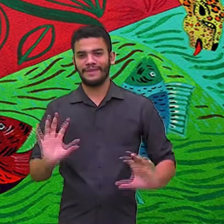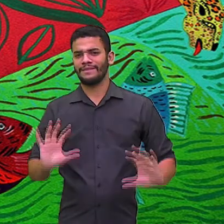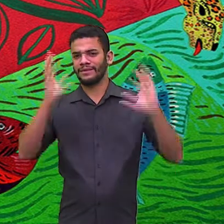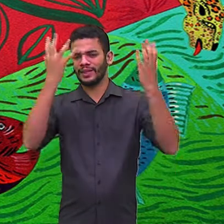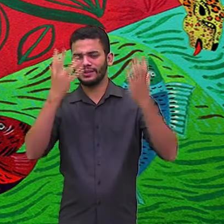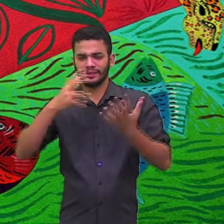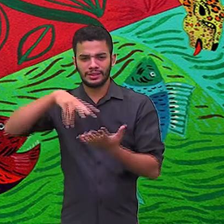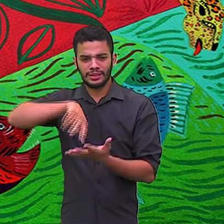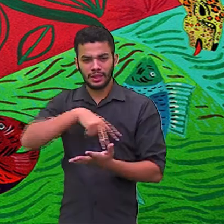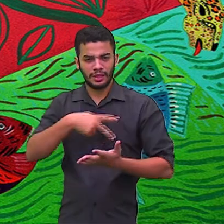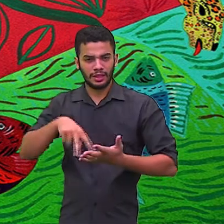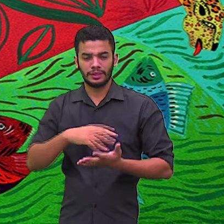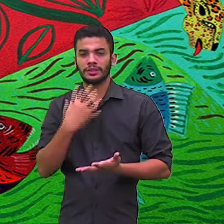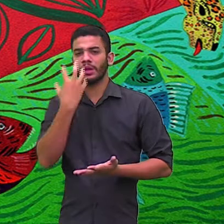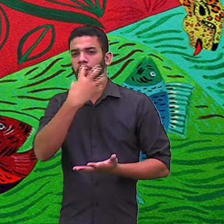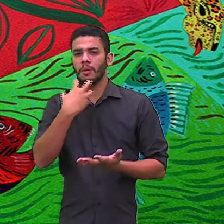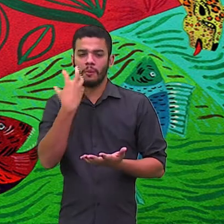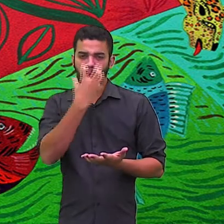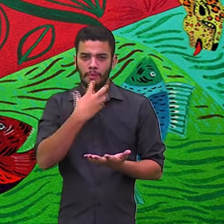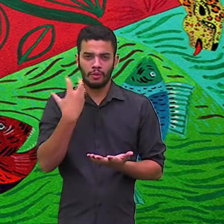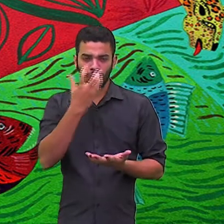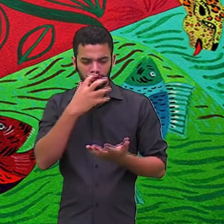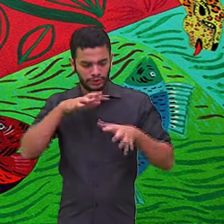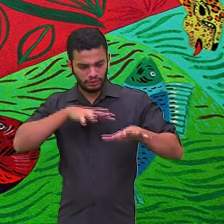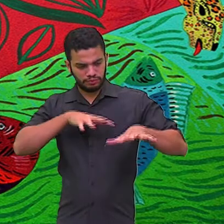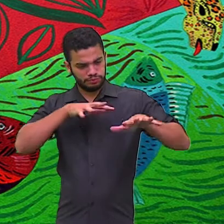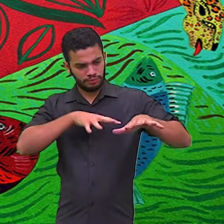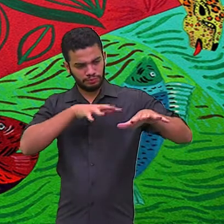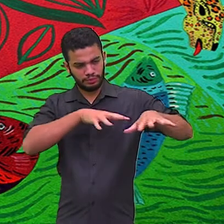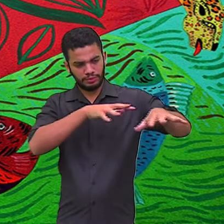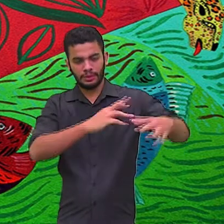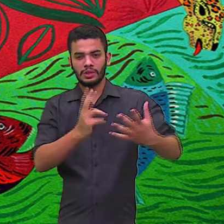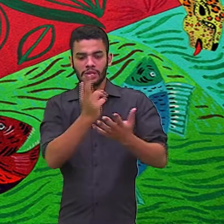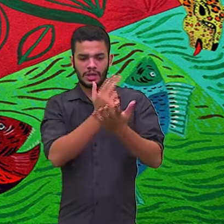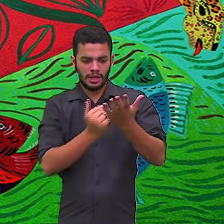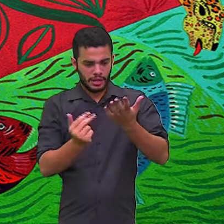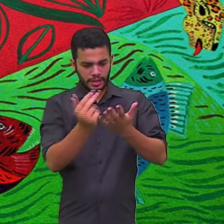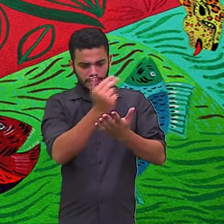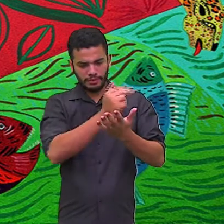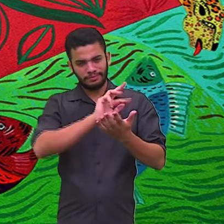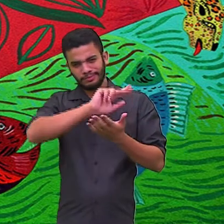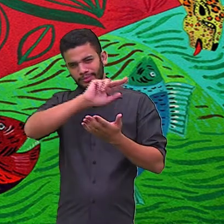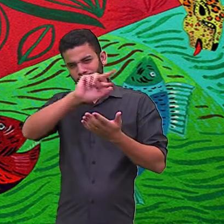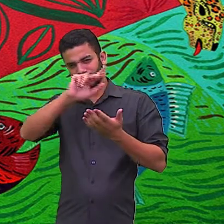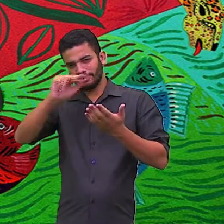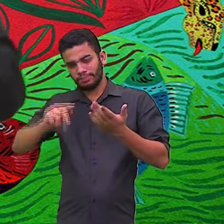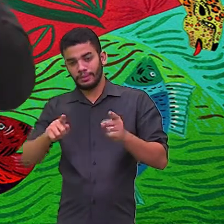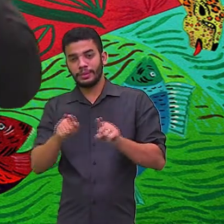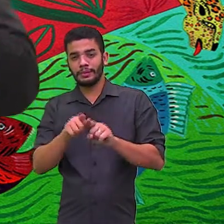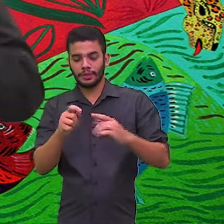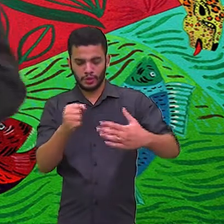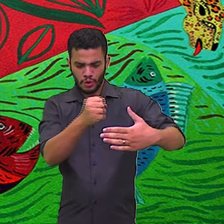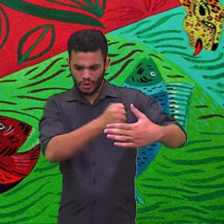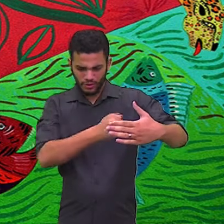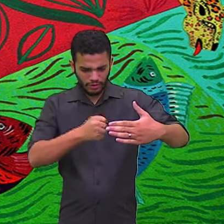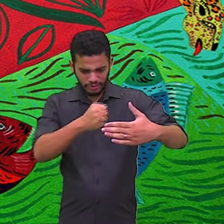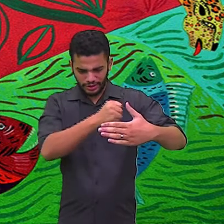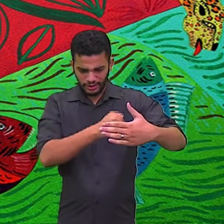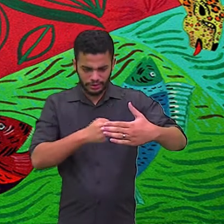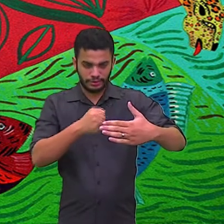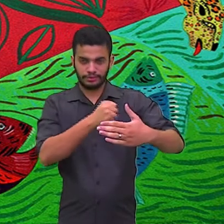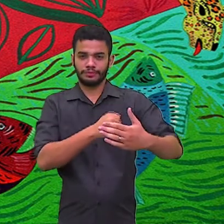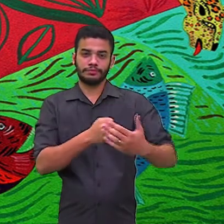músicas, manifestações populares, as artes, a culinária, entre